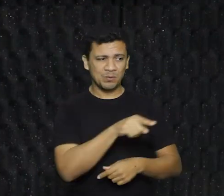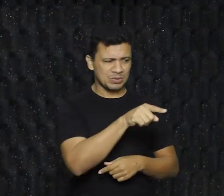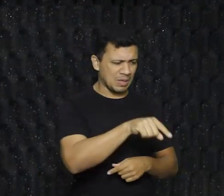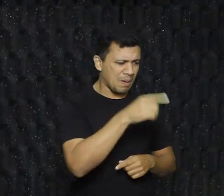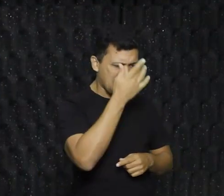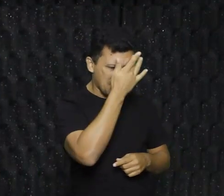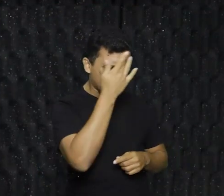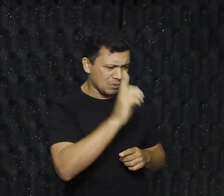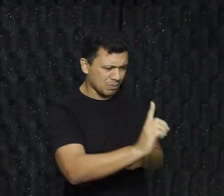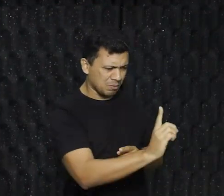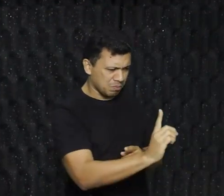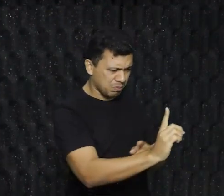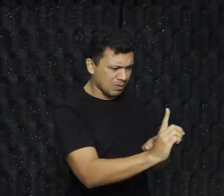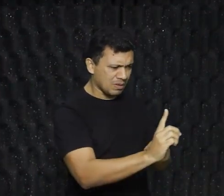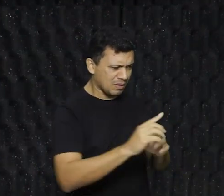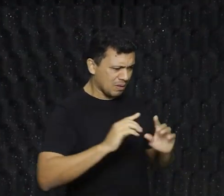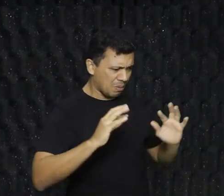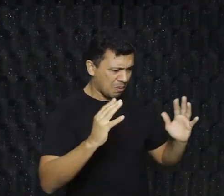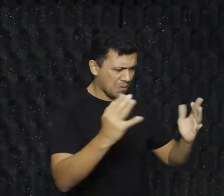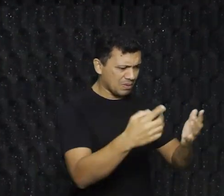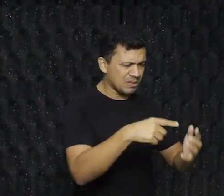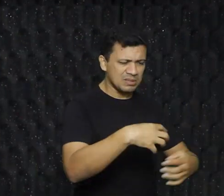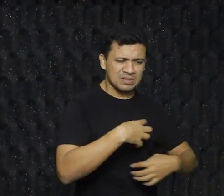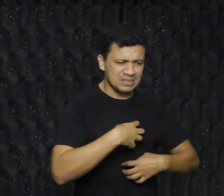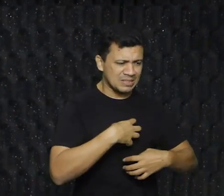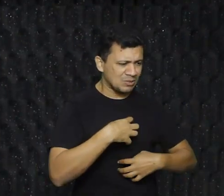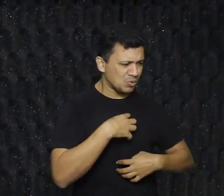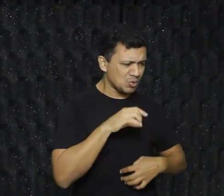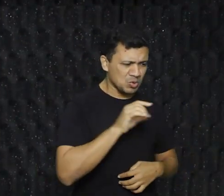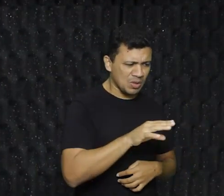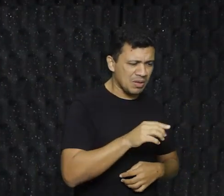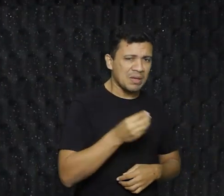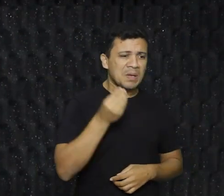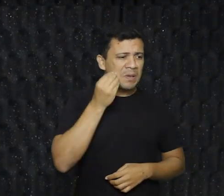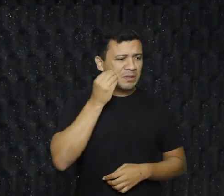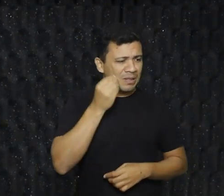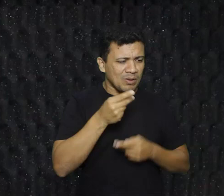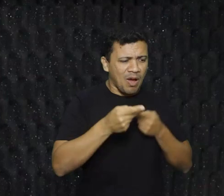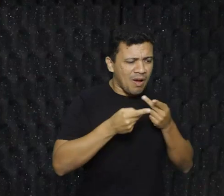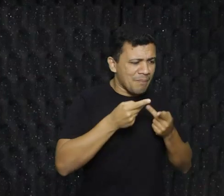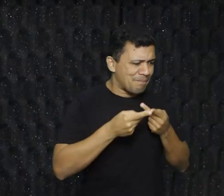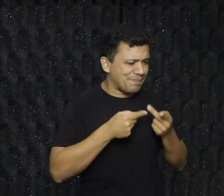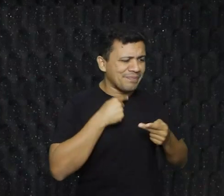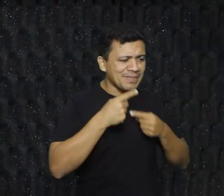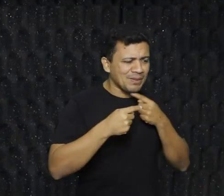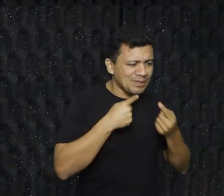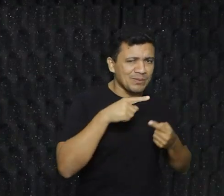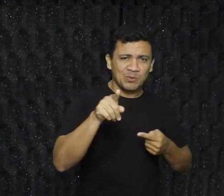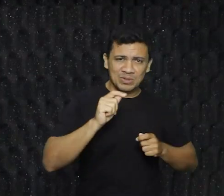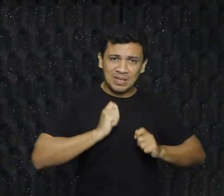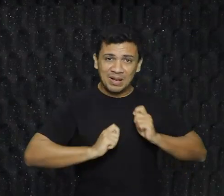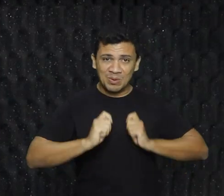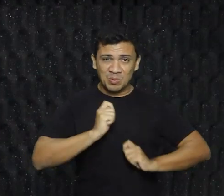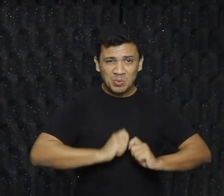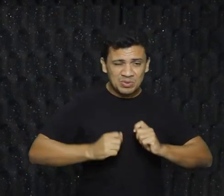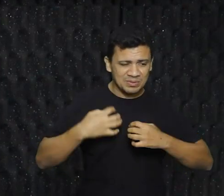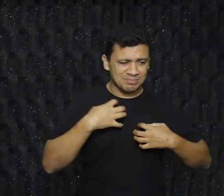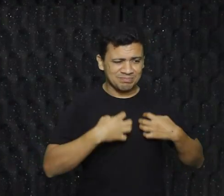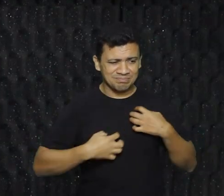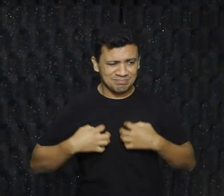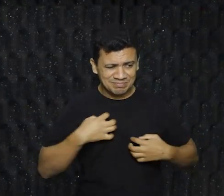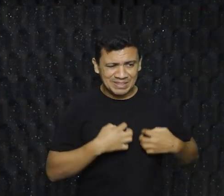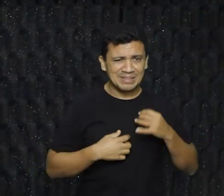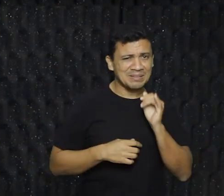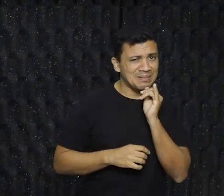multidão e se sentiu sozinho? Será que você tentou falar e a voz não saiu? Será que você tem angústia, ansiedade, sofre com